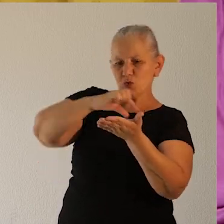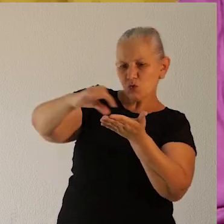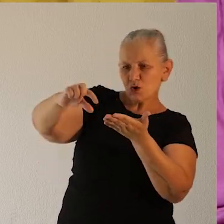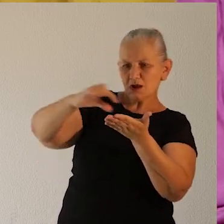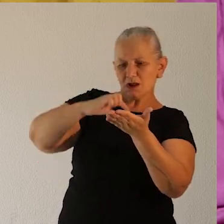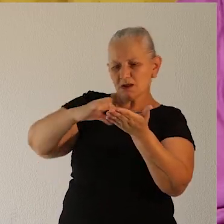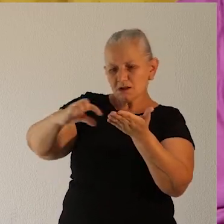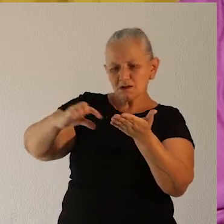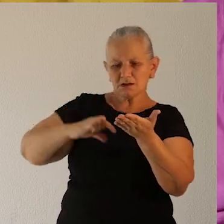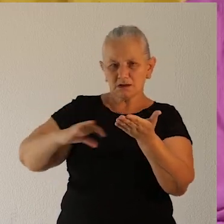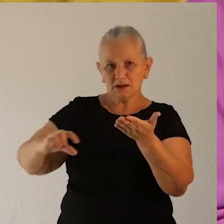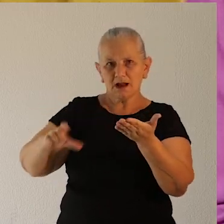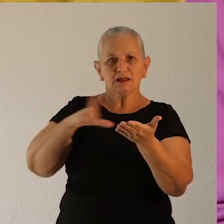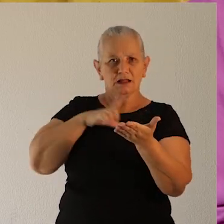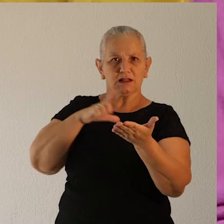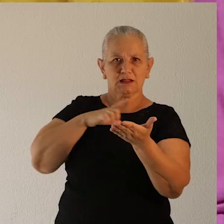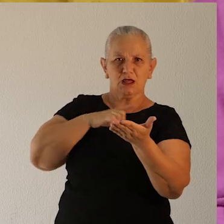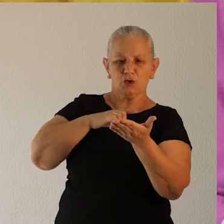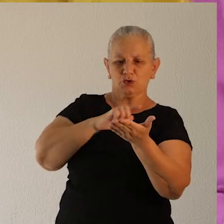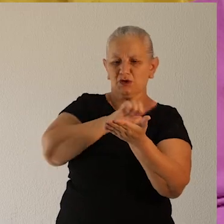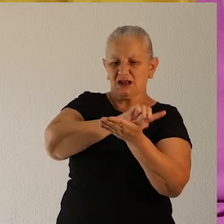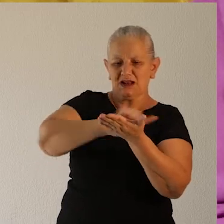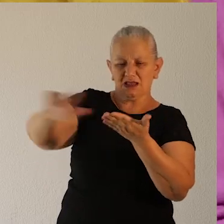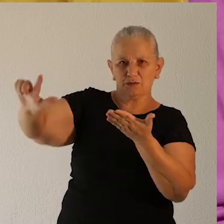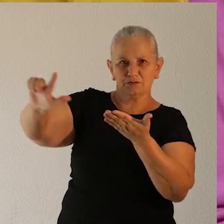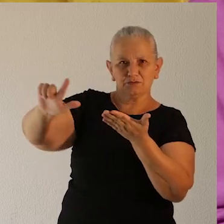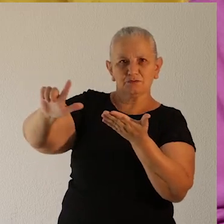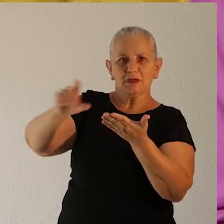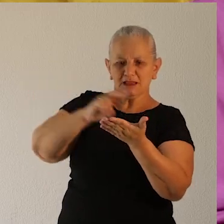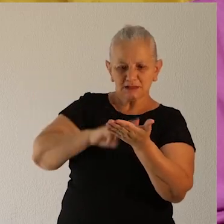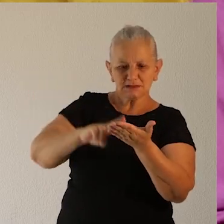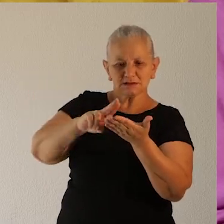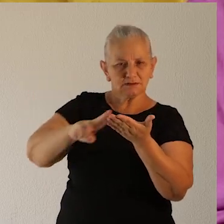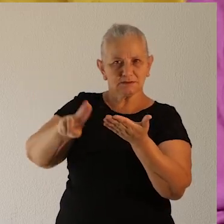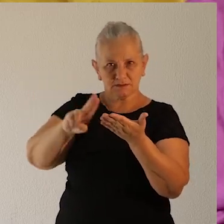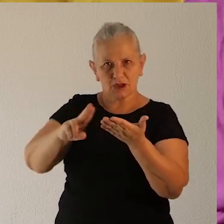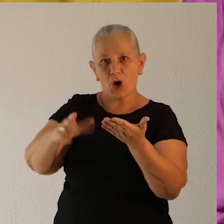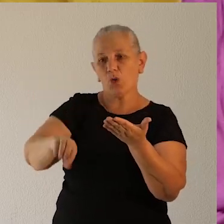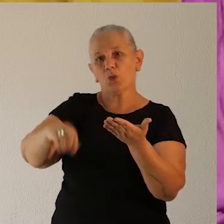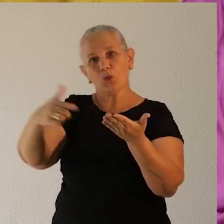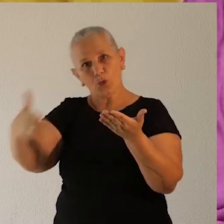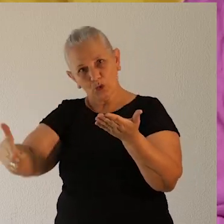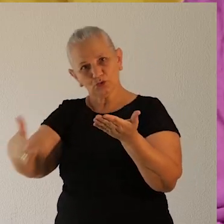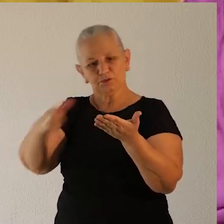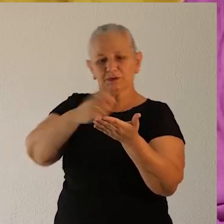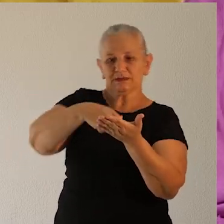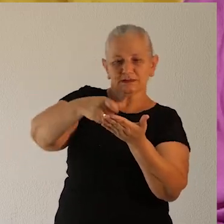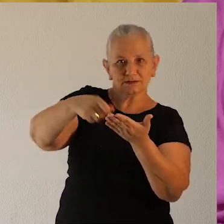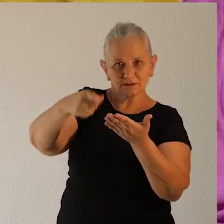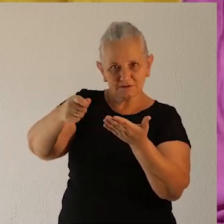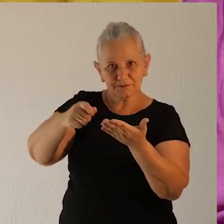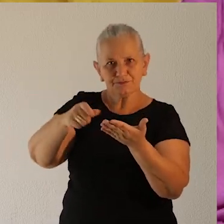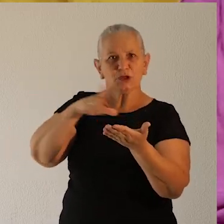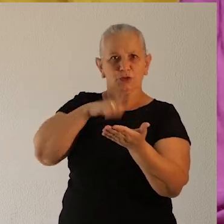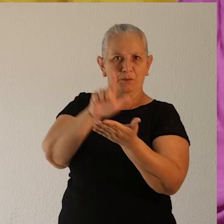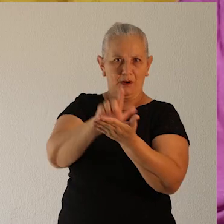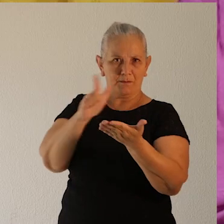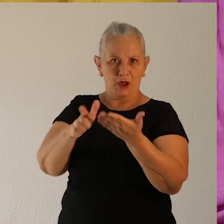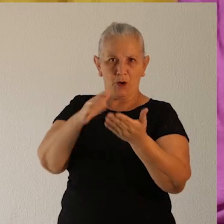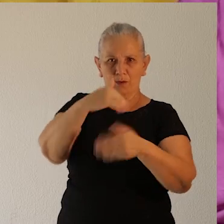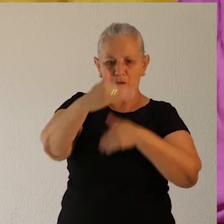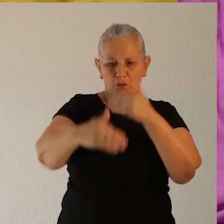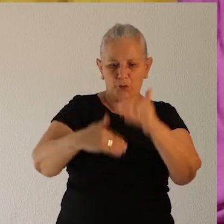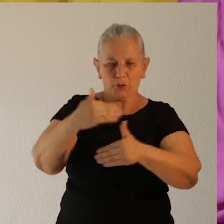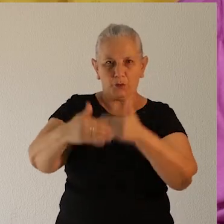os cadernos sem pauta. Um é para desenhar, o outro é para escrever. Eu tenho papel que embrulha presente, que nem ele falou,